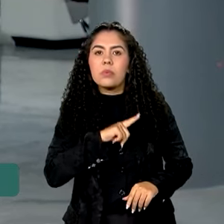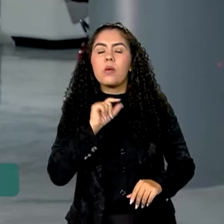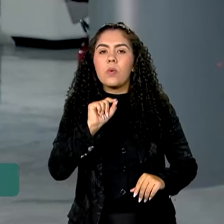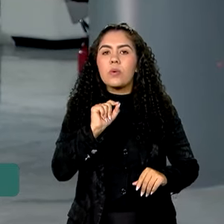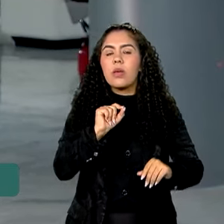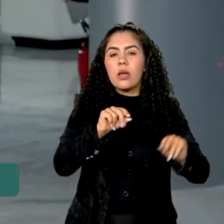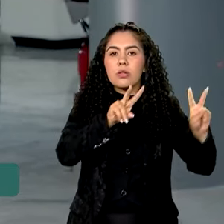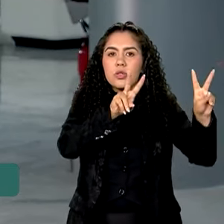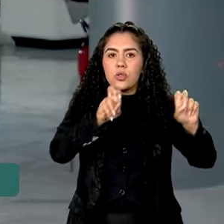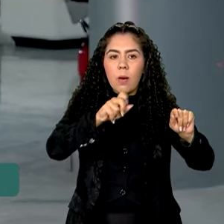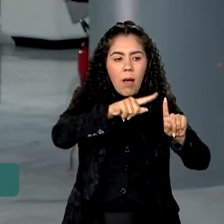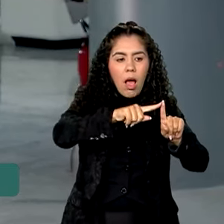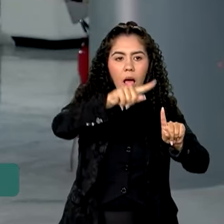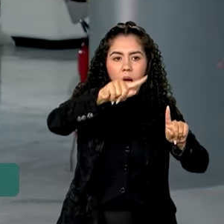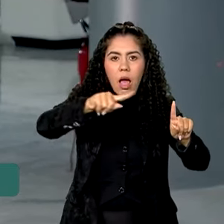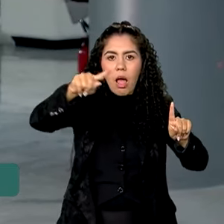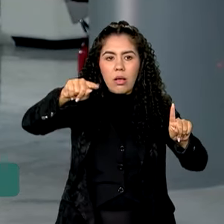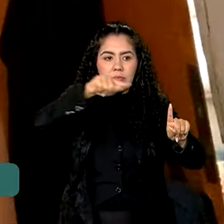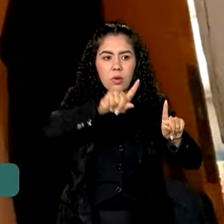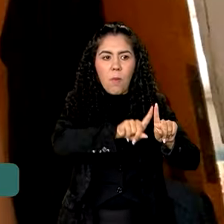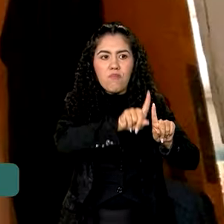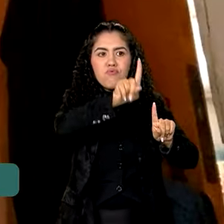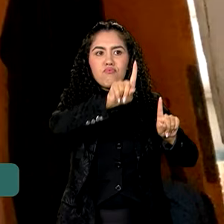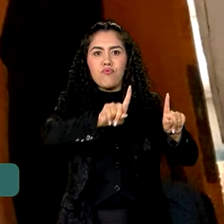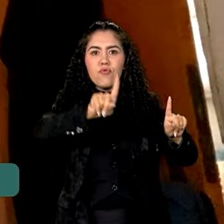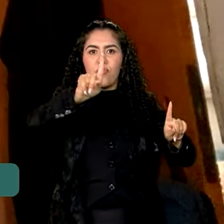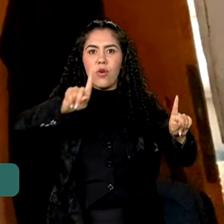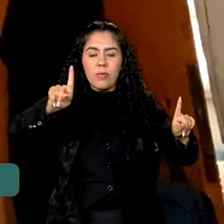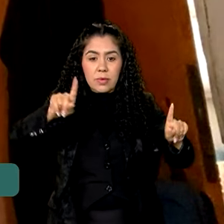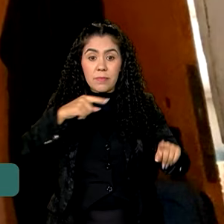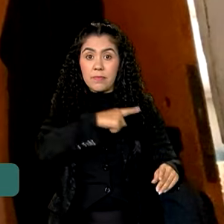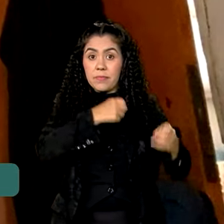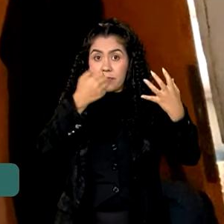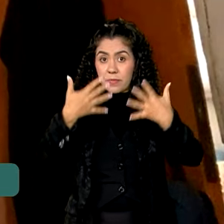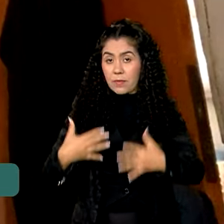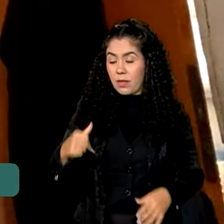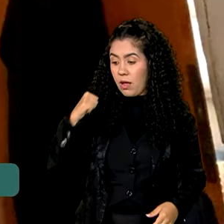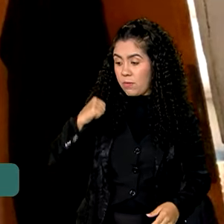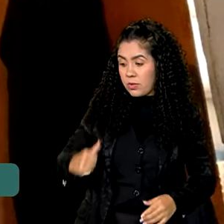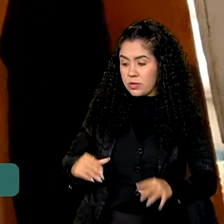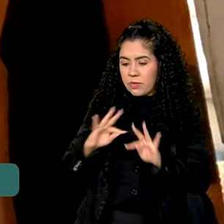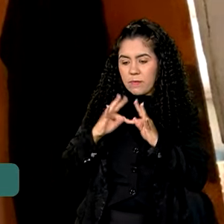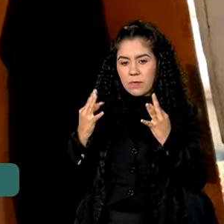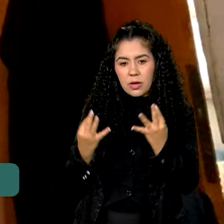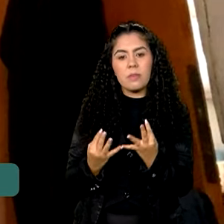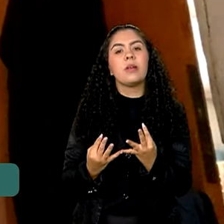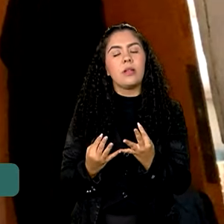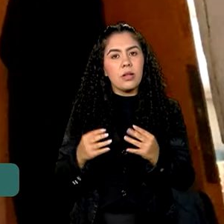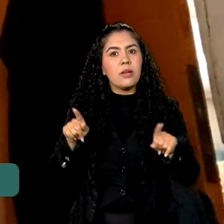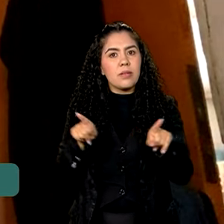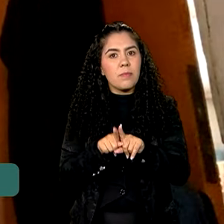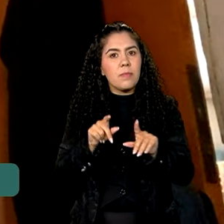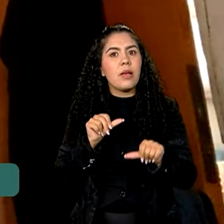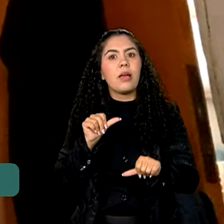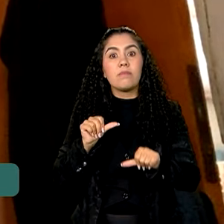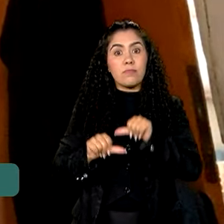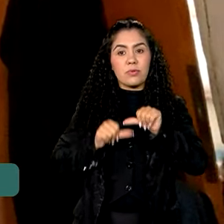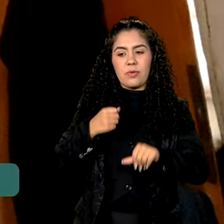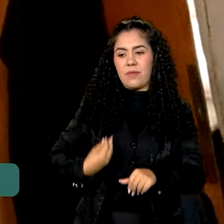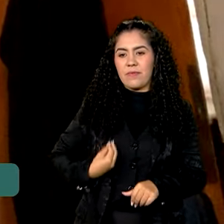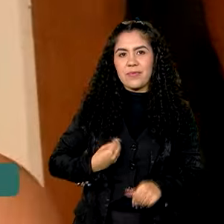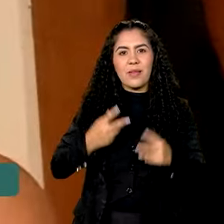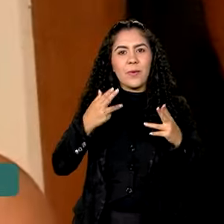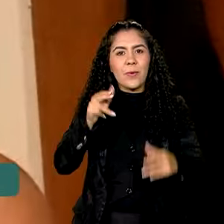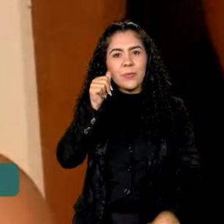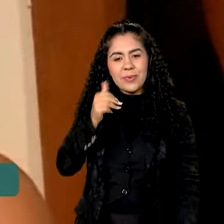sobre os indicadores de pobreza. O aumento do Bolsa Família impactou principalmente na vida de brasileiros como a